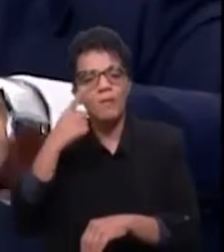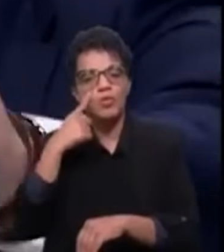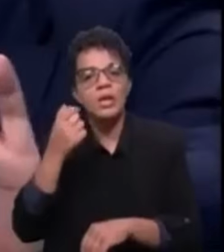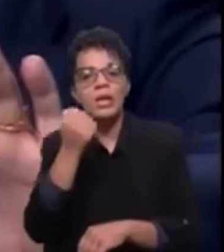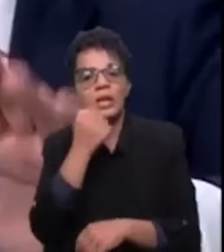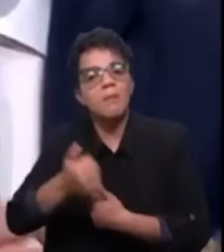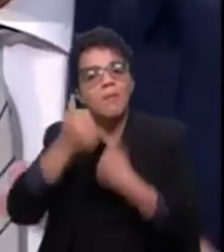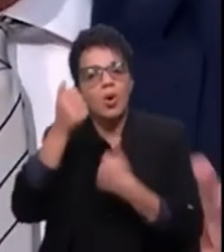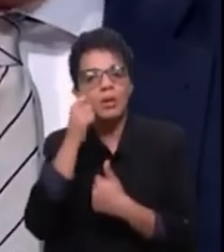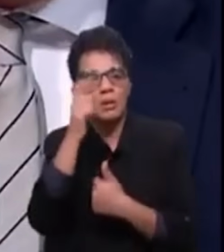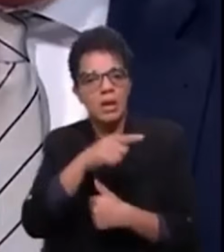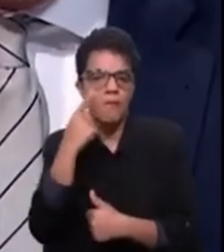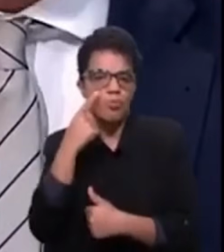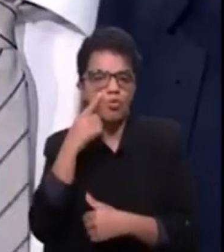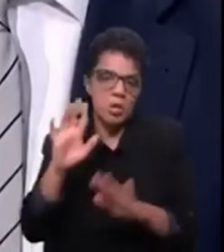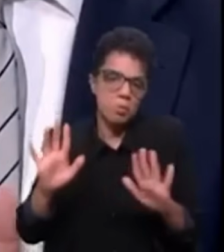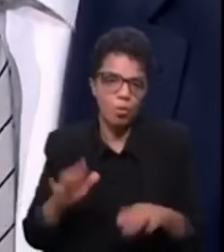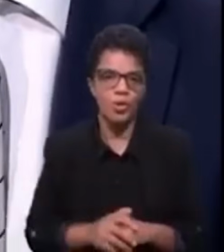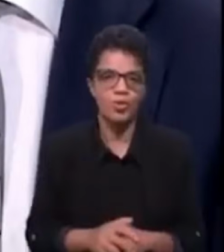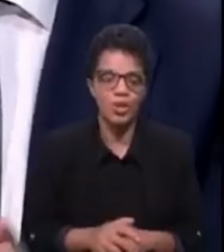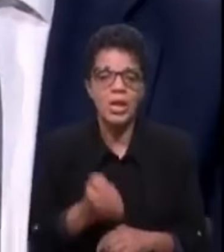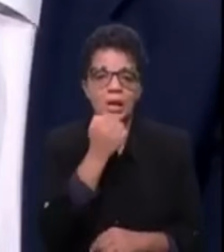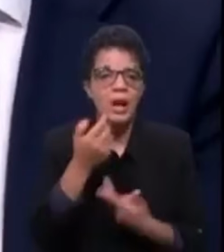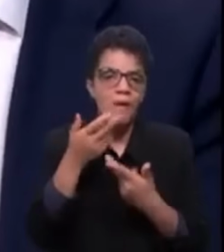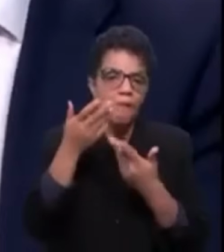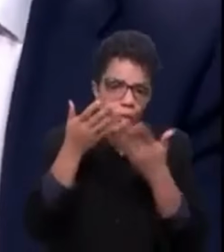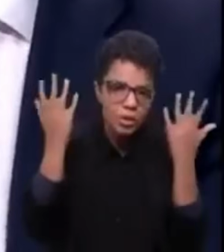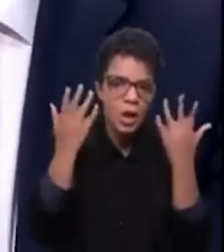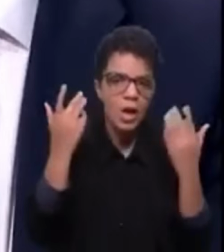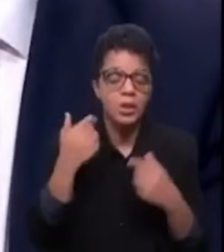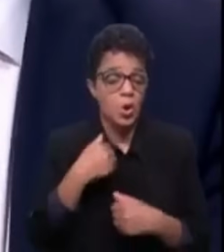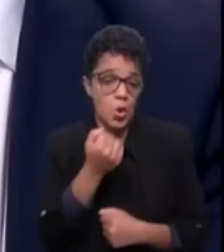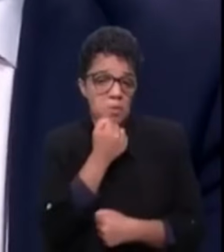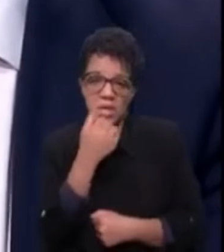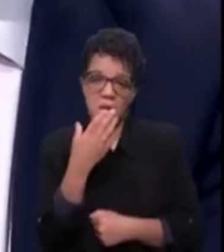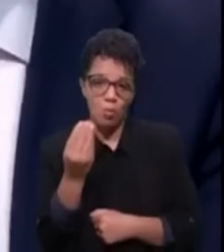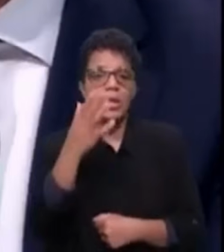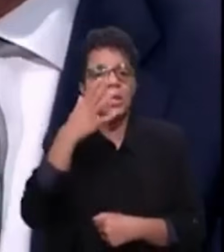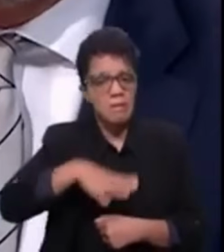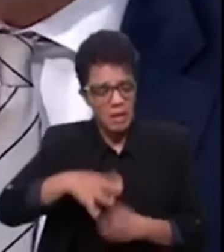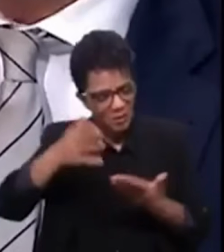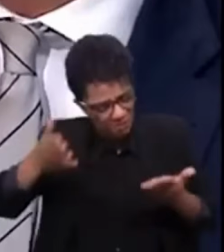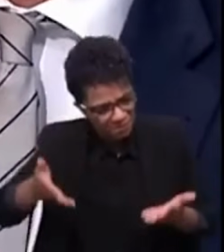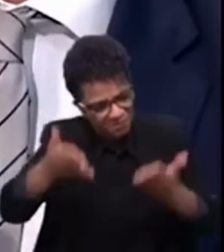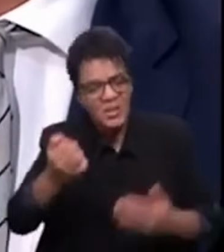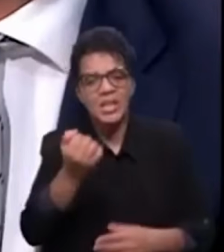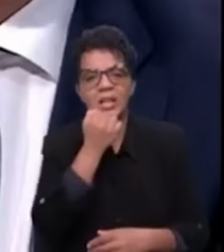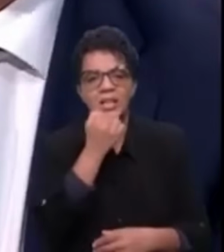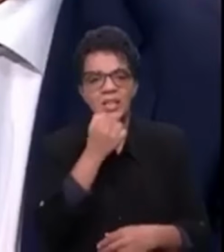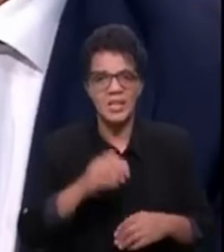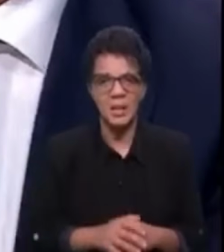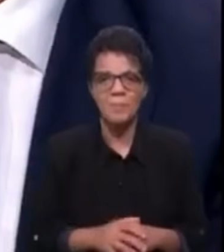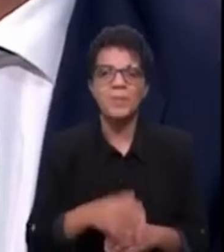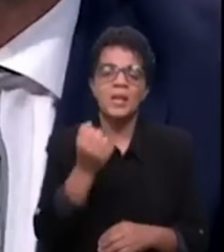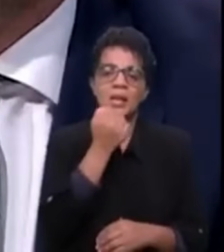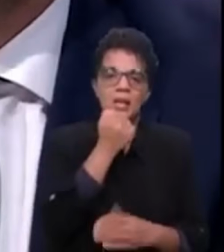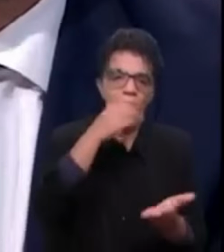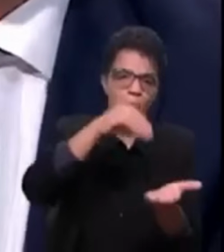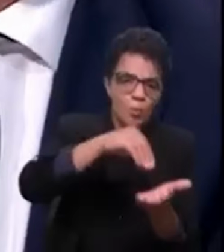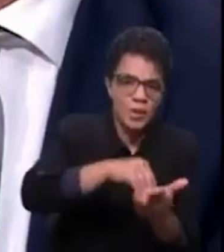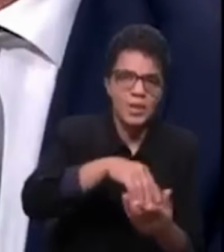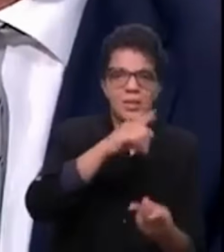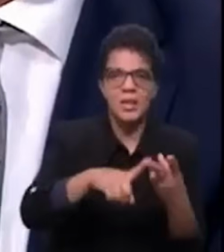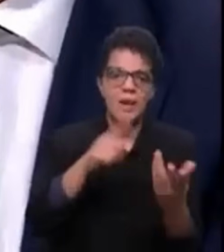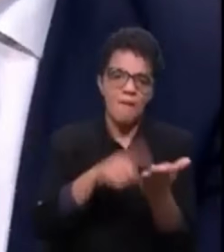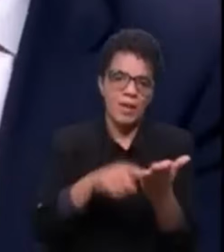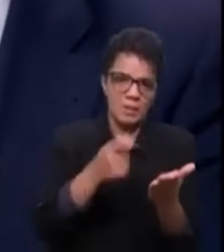melhor portanto poes rir à vontade poes rir à vontade eu não riria tanto mas o Lu o luí quer rir ria-se ria-se à V ria-se da pobreza ria-se falta de